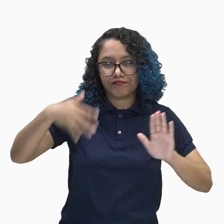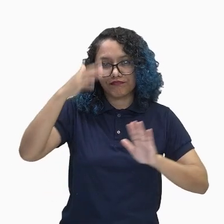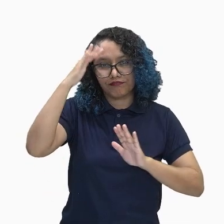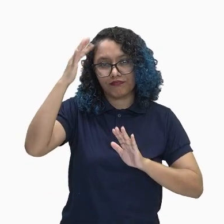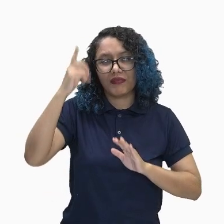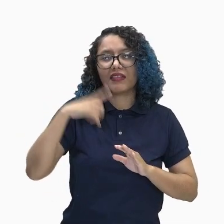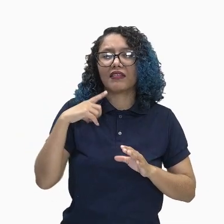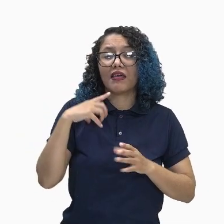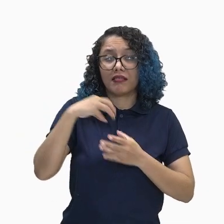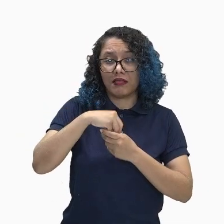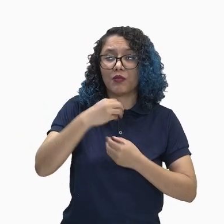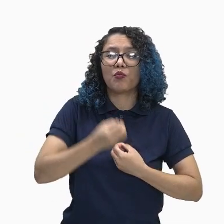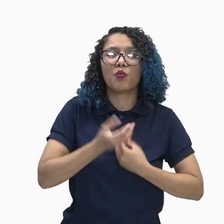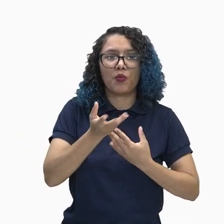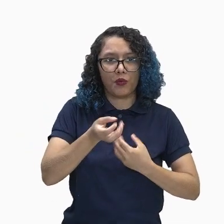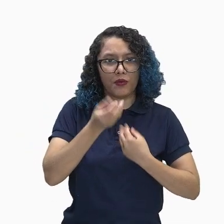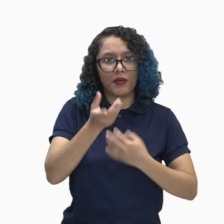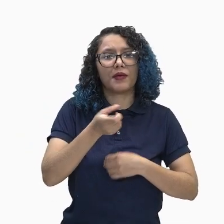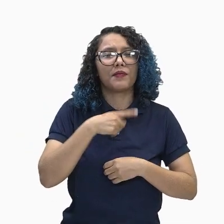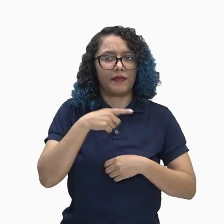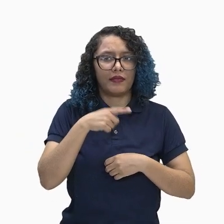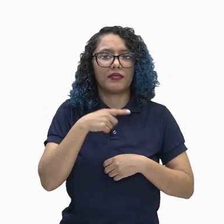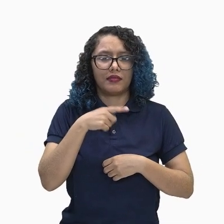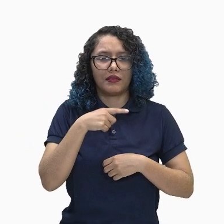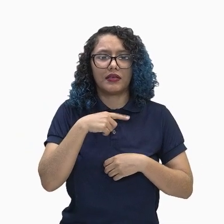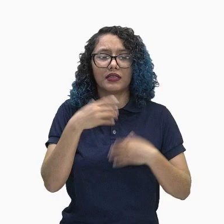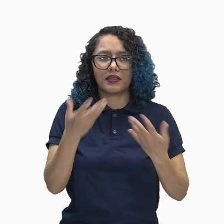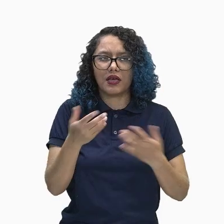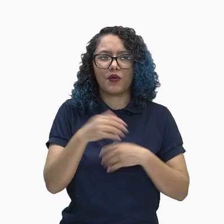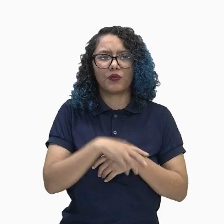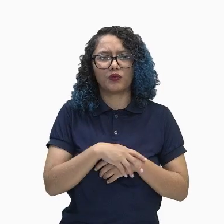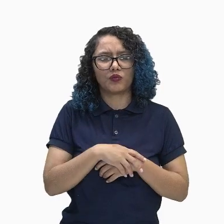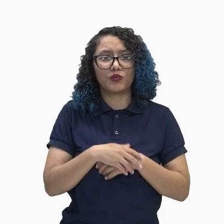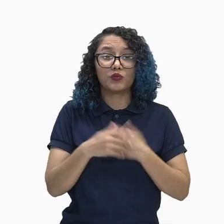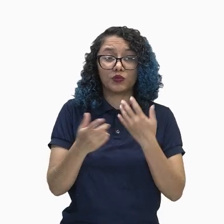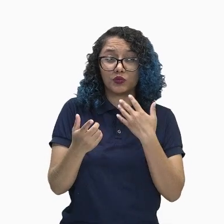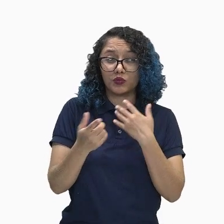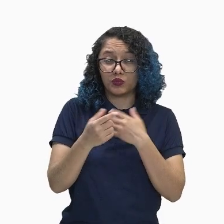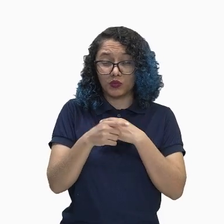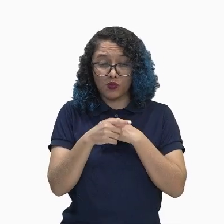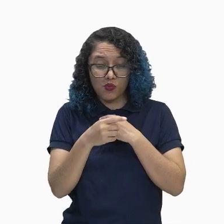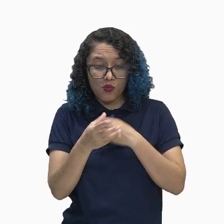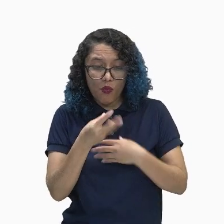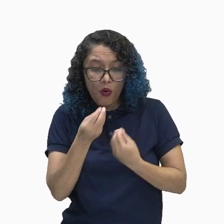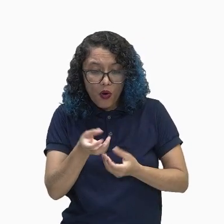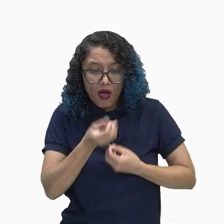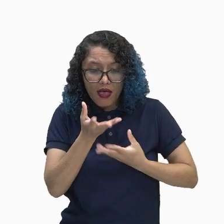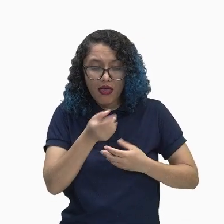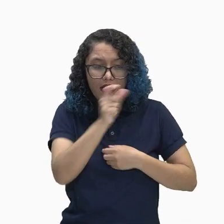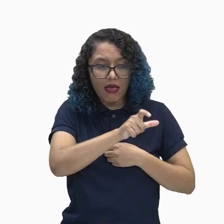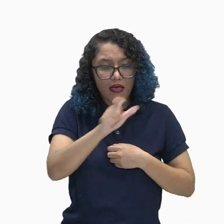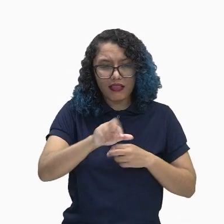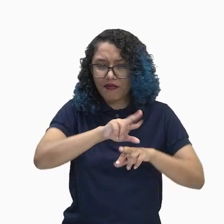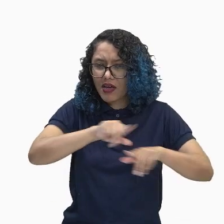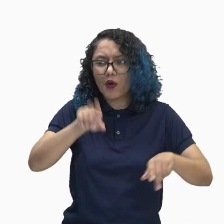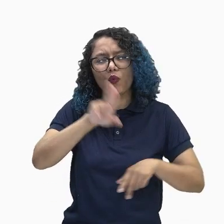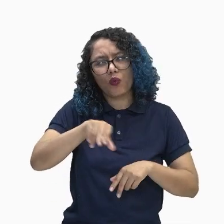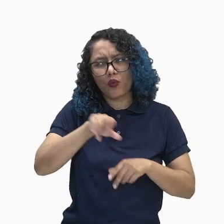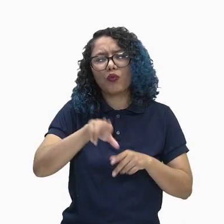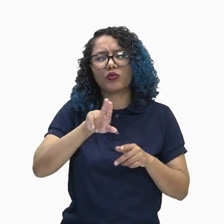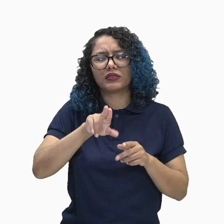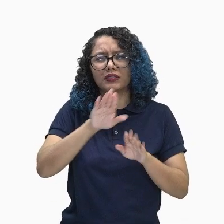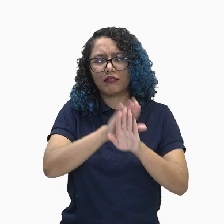nos poemas, né? Os poetas, de uma forma geral, utilizam as figuras de pensamento, né? Utilizam